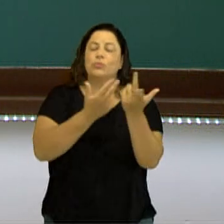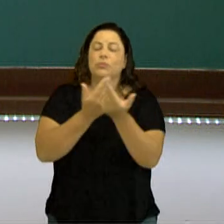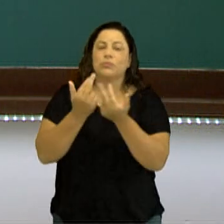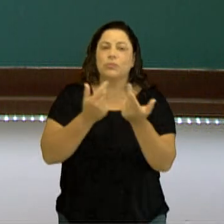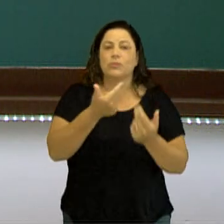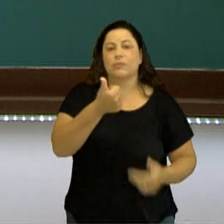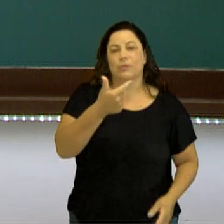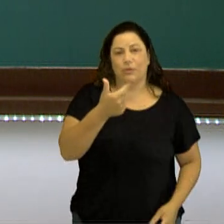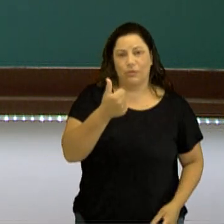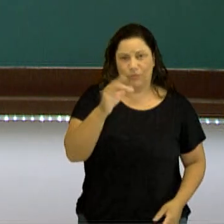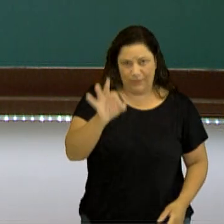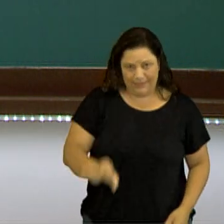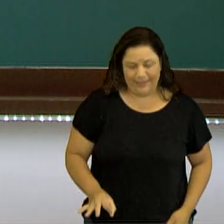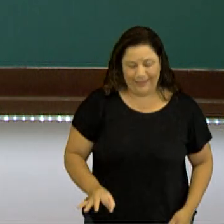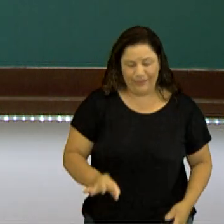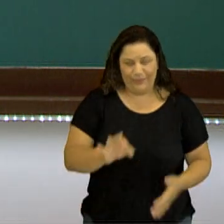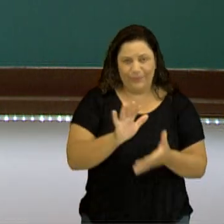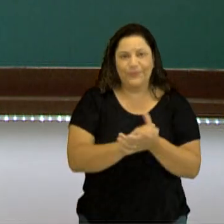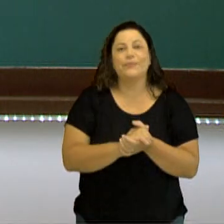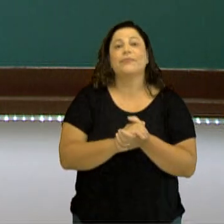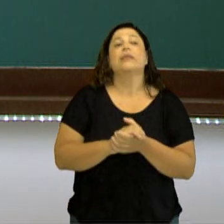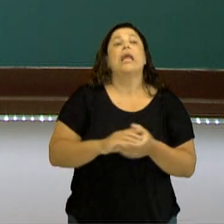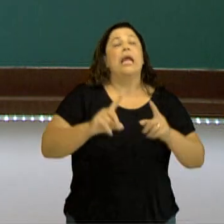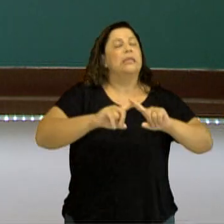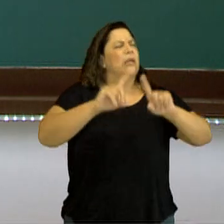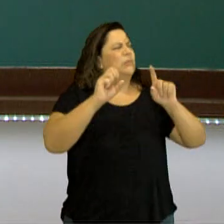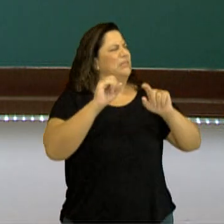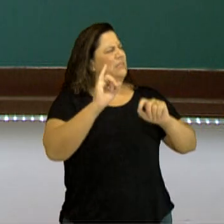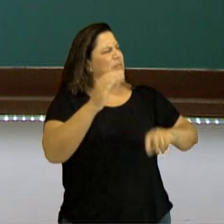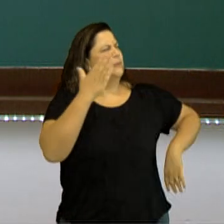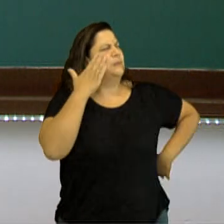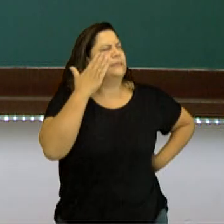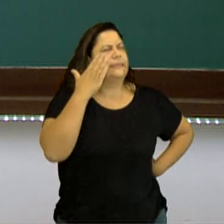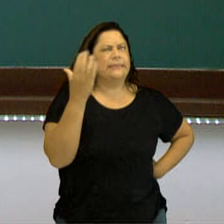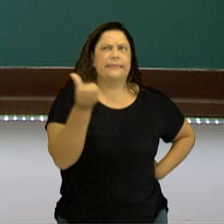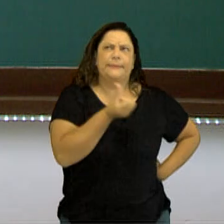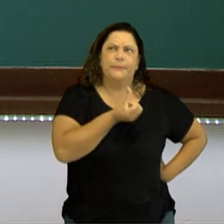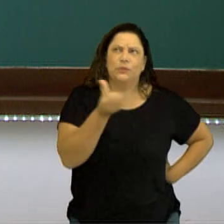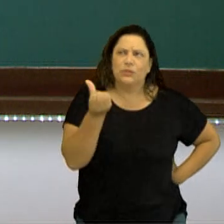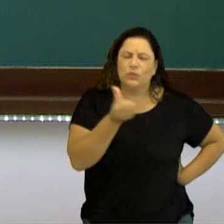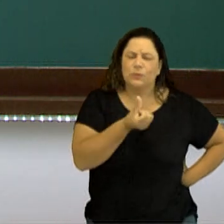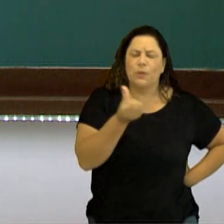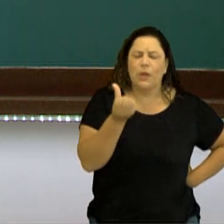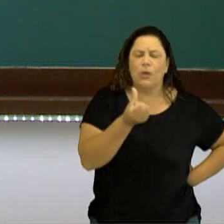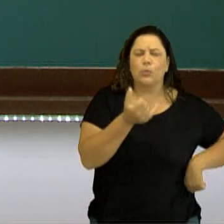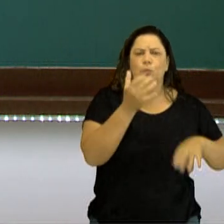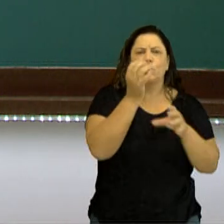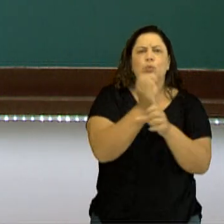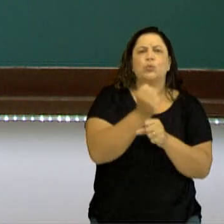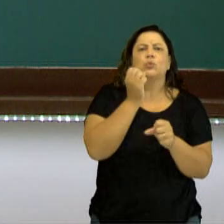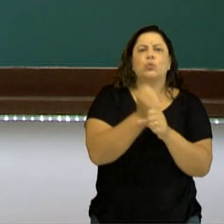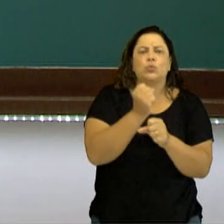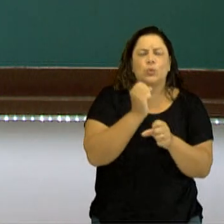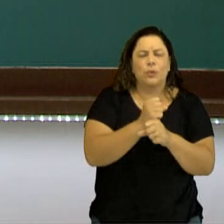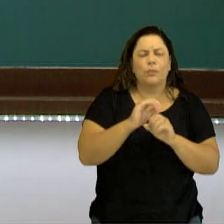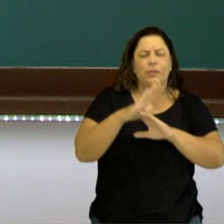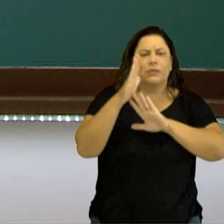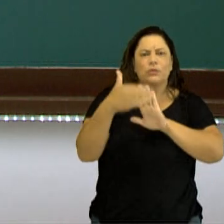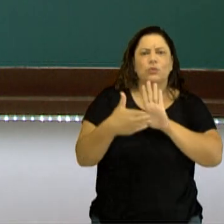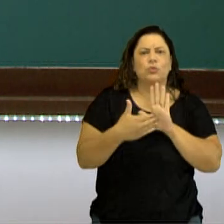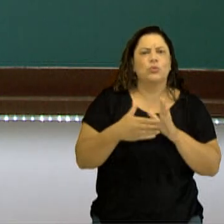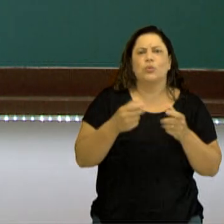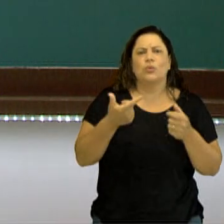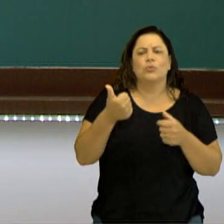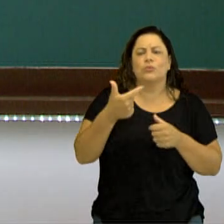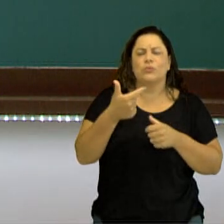12, certo? Professor, se eu sei que a carga positiva é igual a 6 e a soma de todas as cargas dentro do núcleo é igual a 12, qual